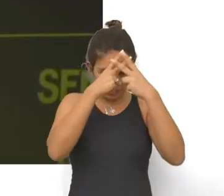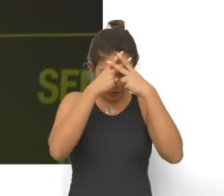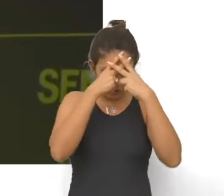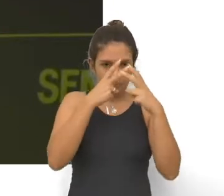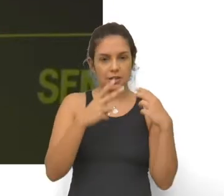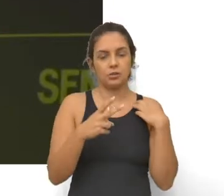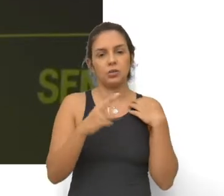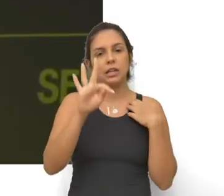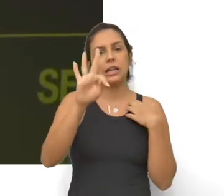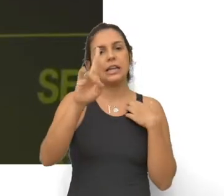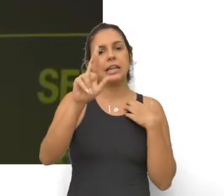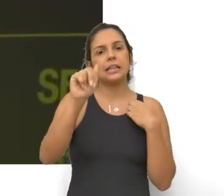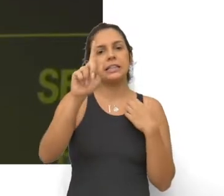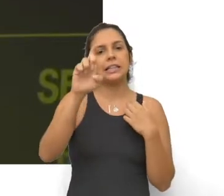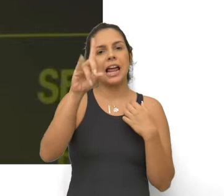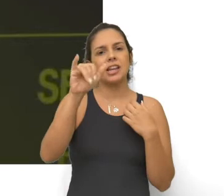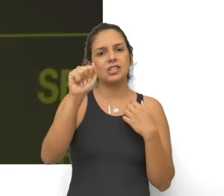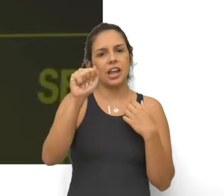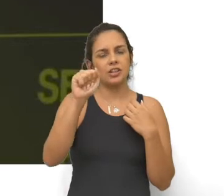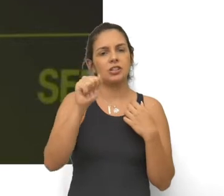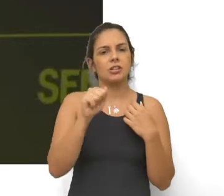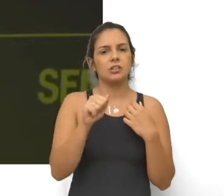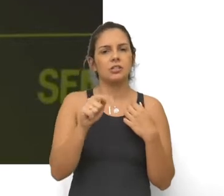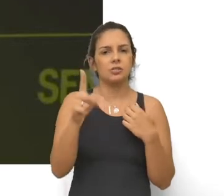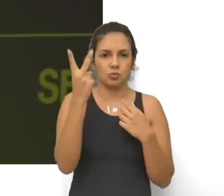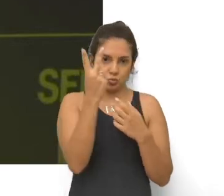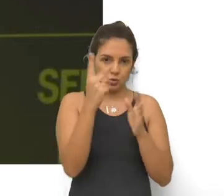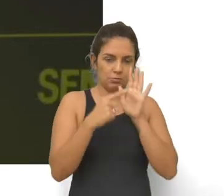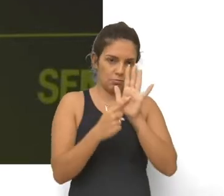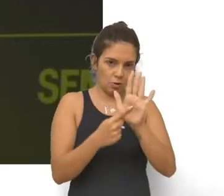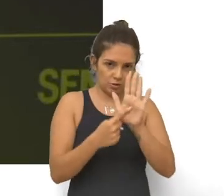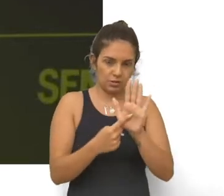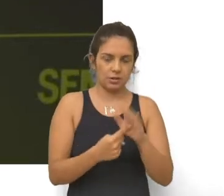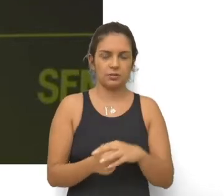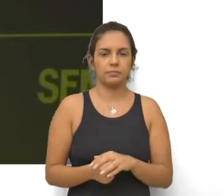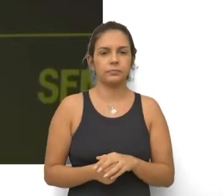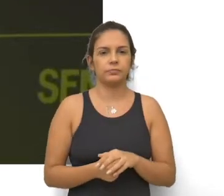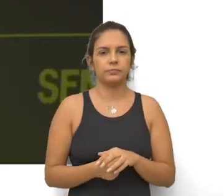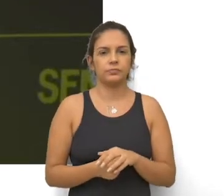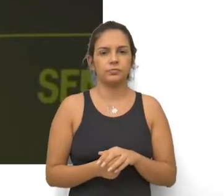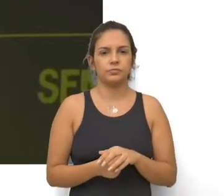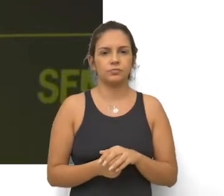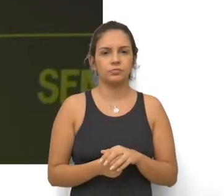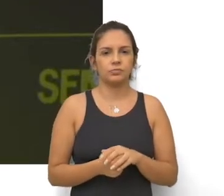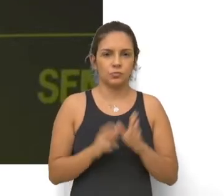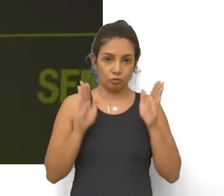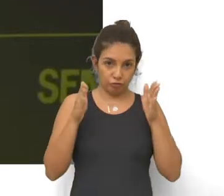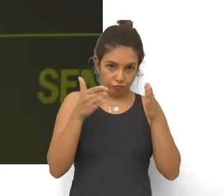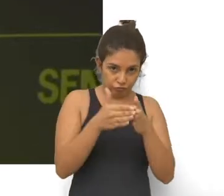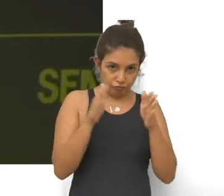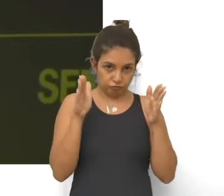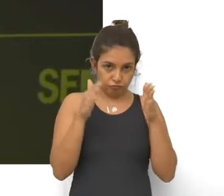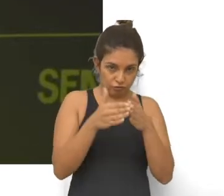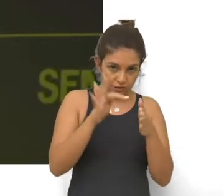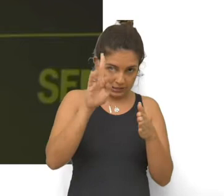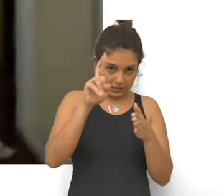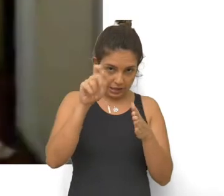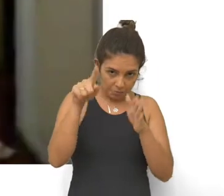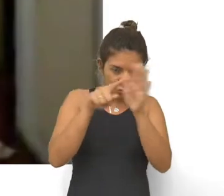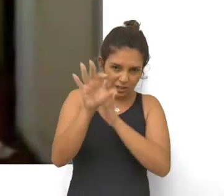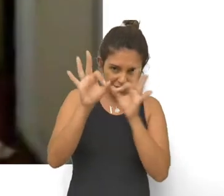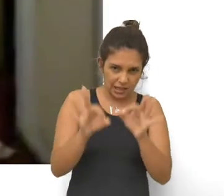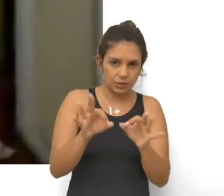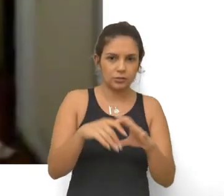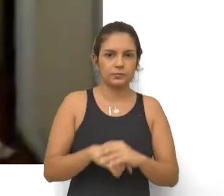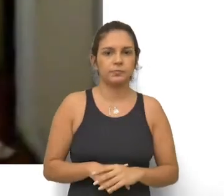Dostoiévski e Shakespeare, que foram suas duas ilustrações, foram focados na tragédia, não é isso?